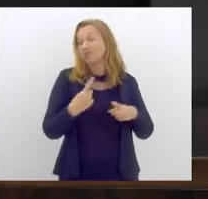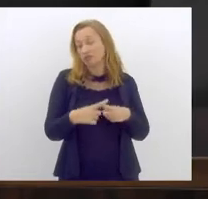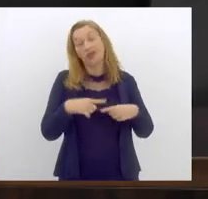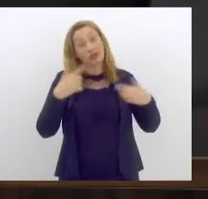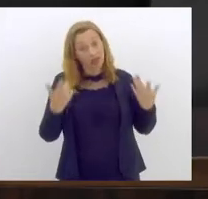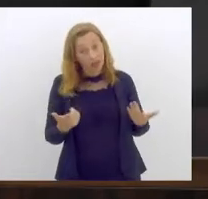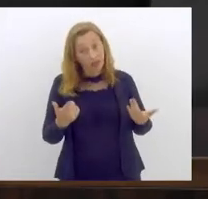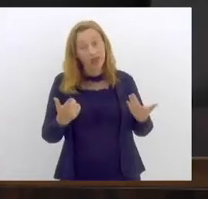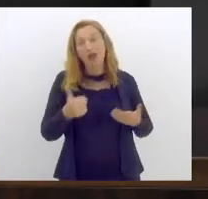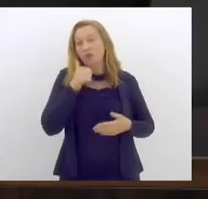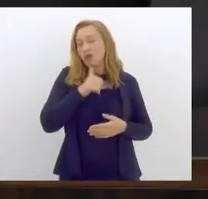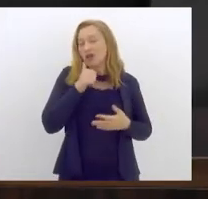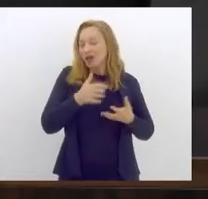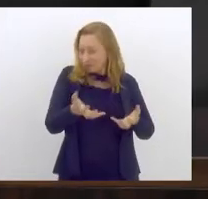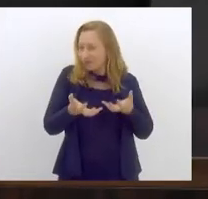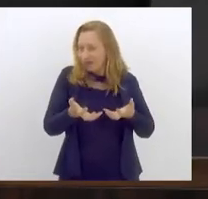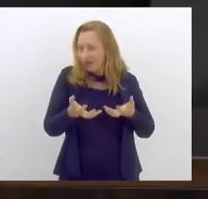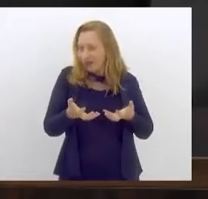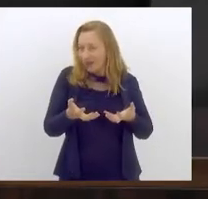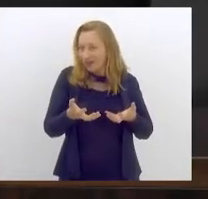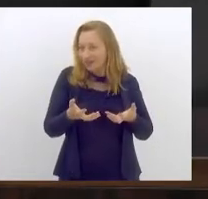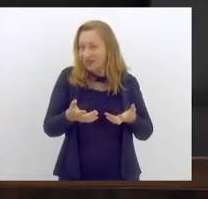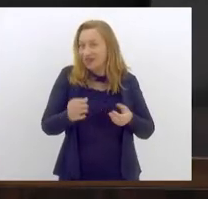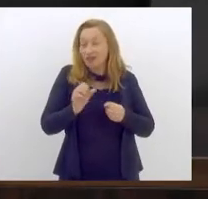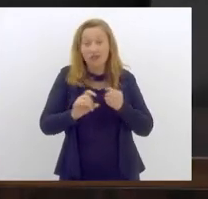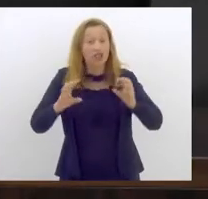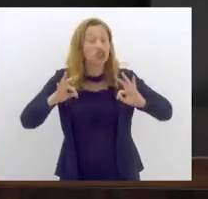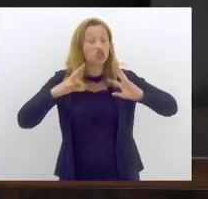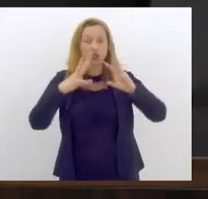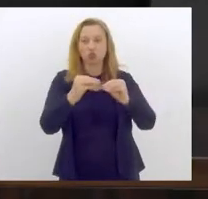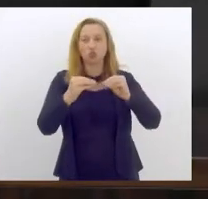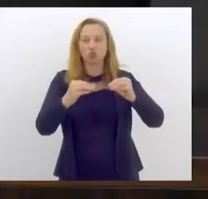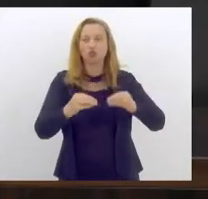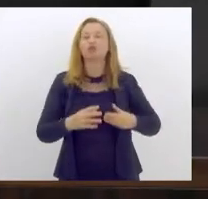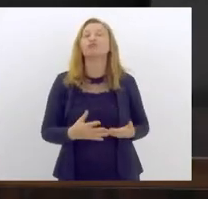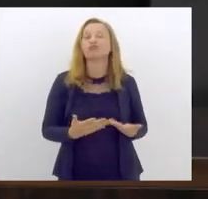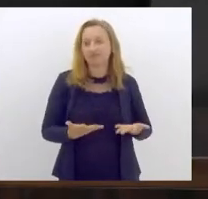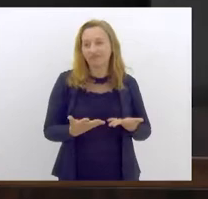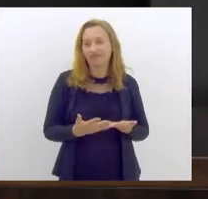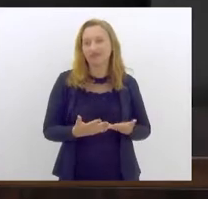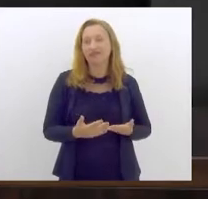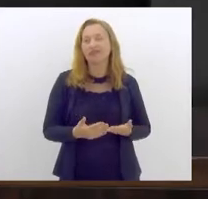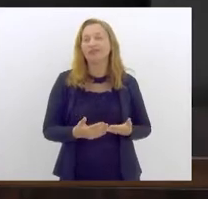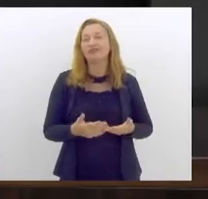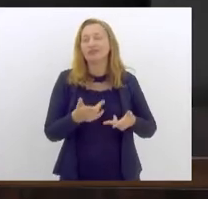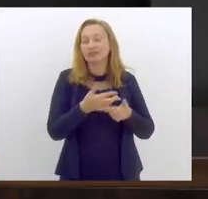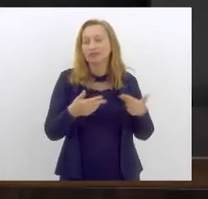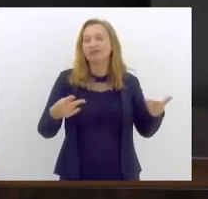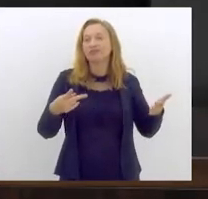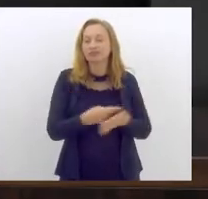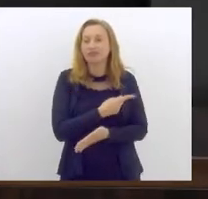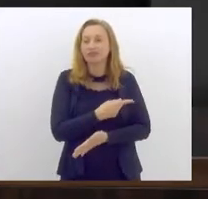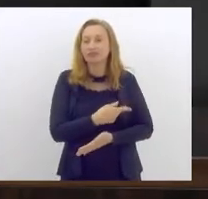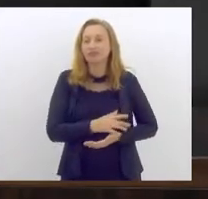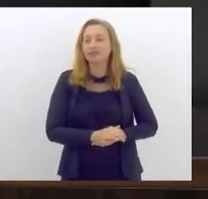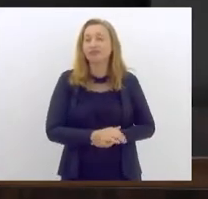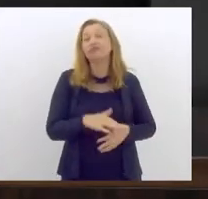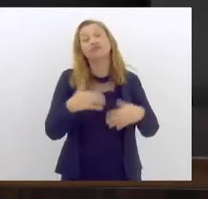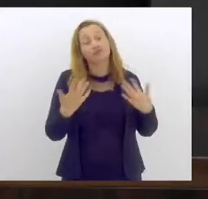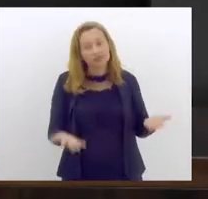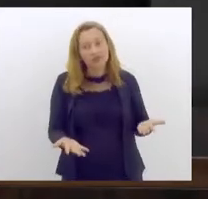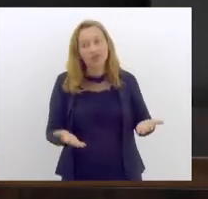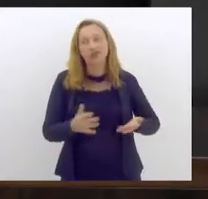né quando mulher quando quer a gente faz de qualquer jeito faz as coisas acontecerem então